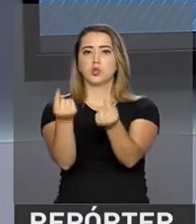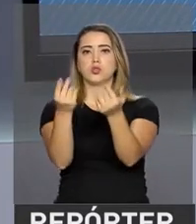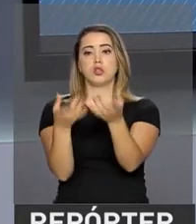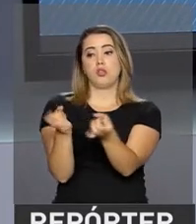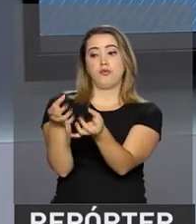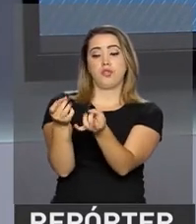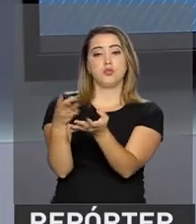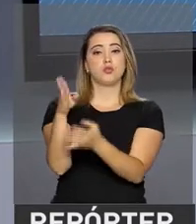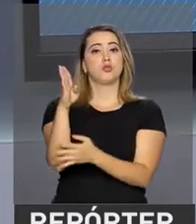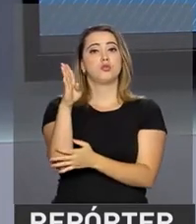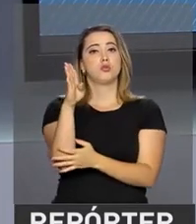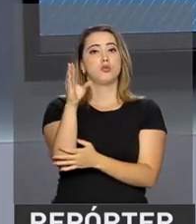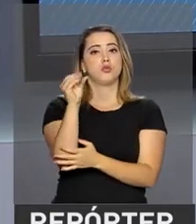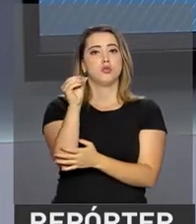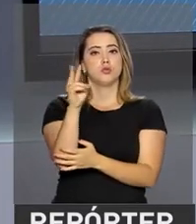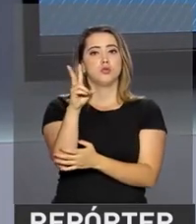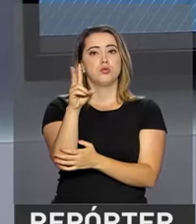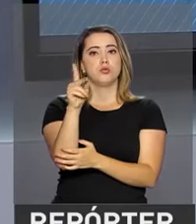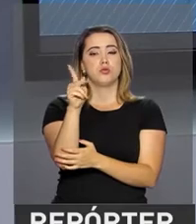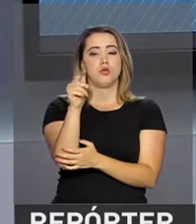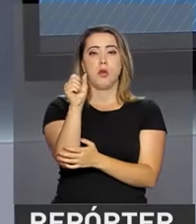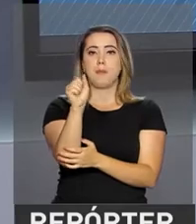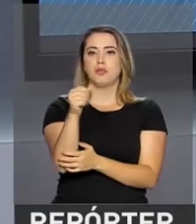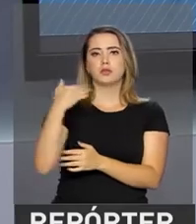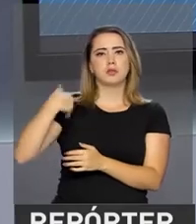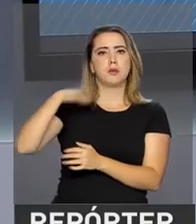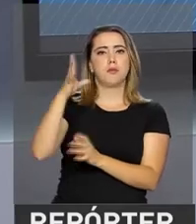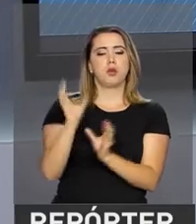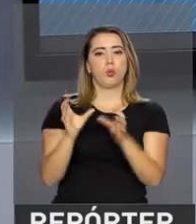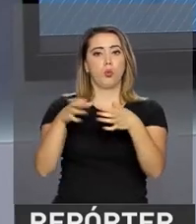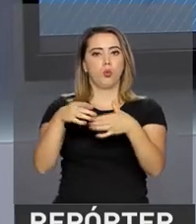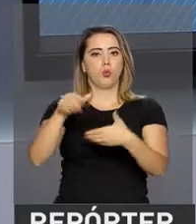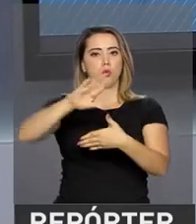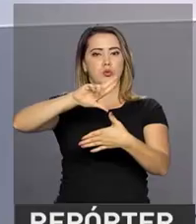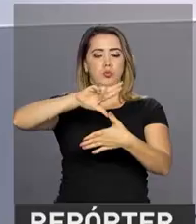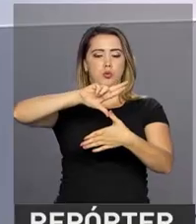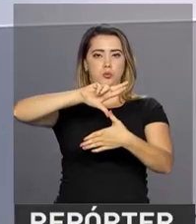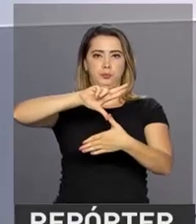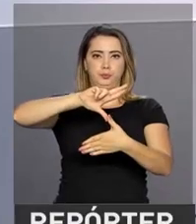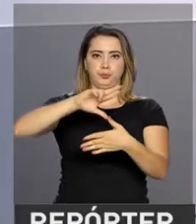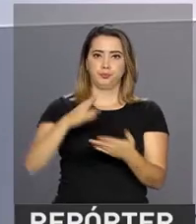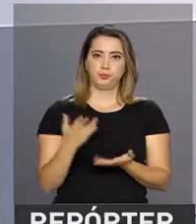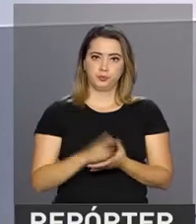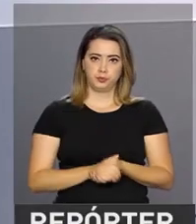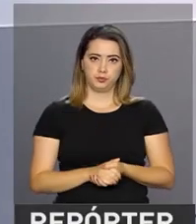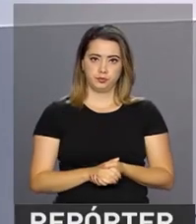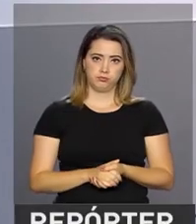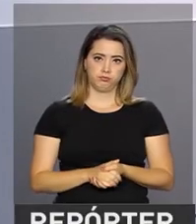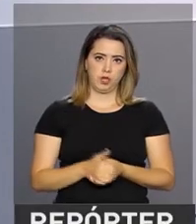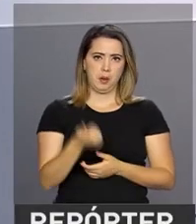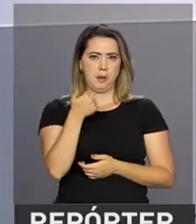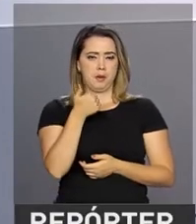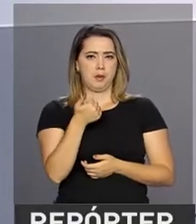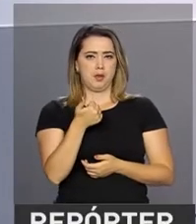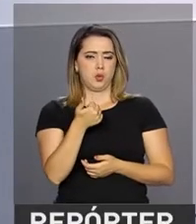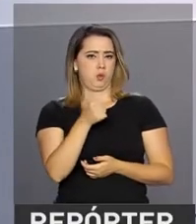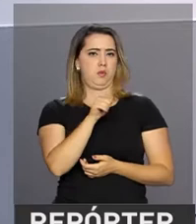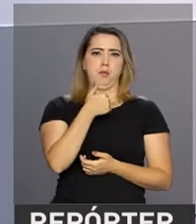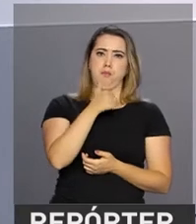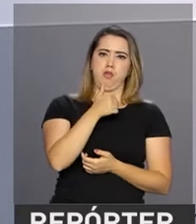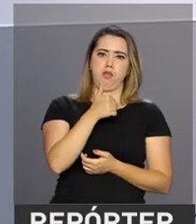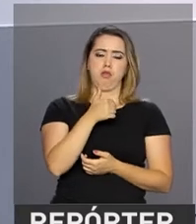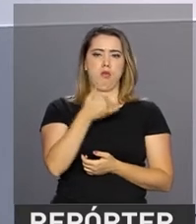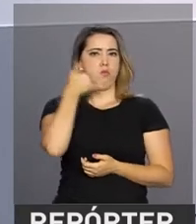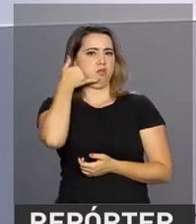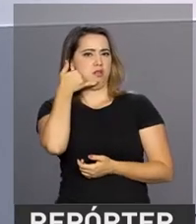na bovespa que é a maior bolsa de valores da américa latina não beber e nem usar o celular durante a